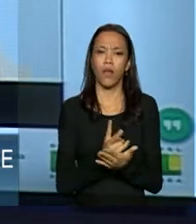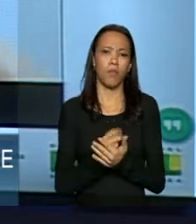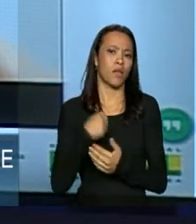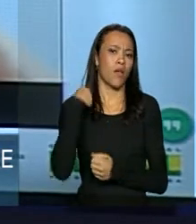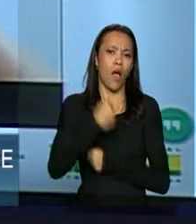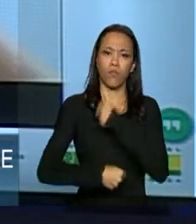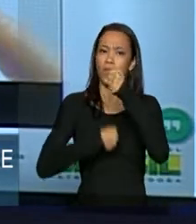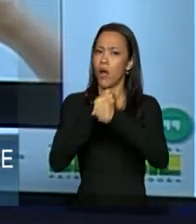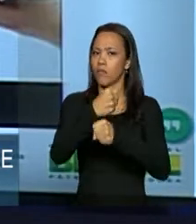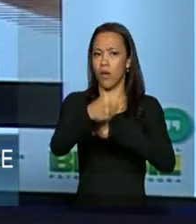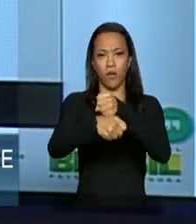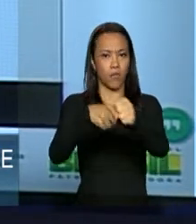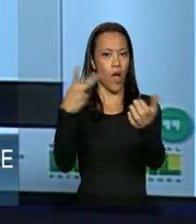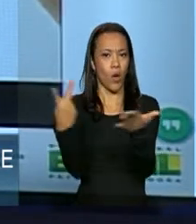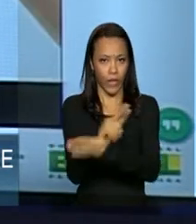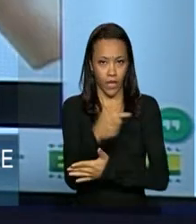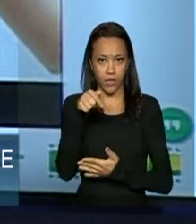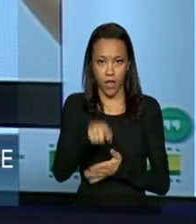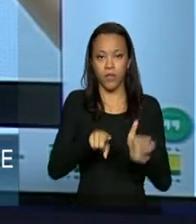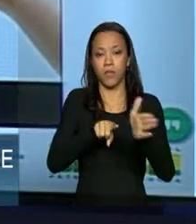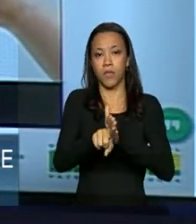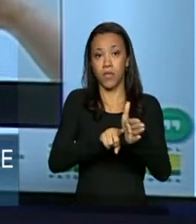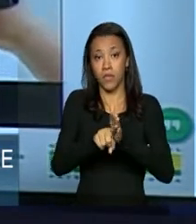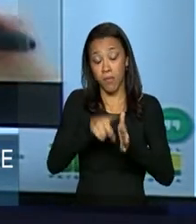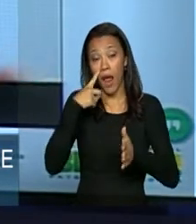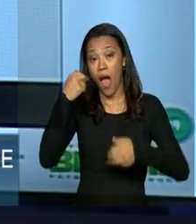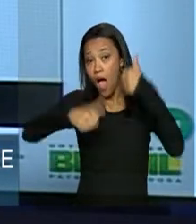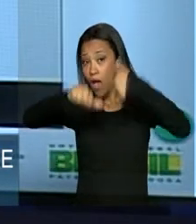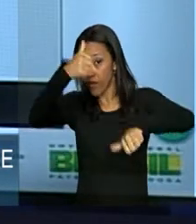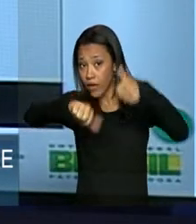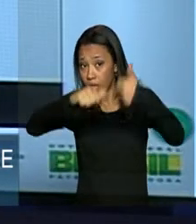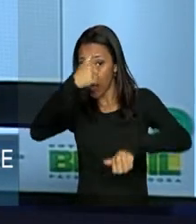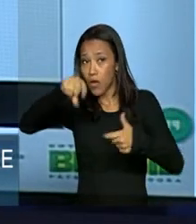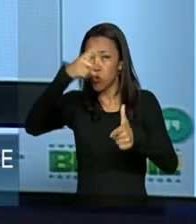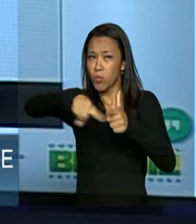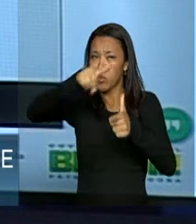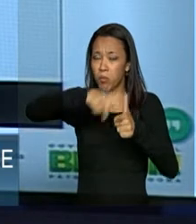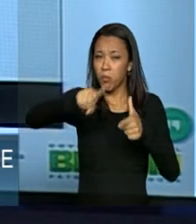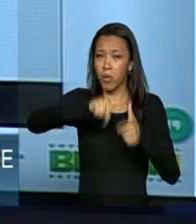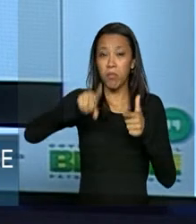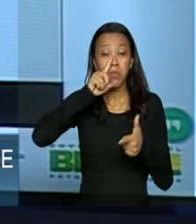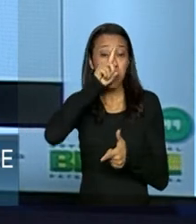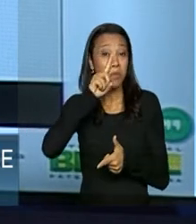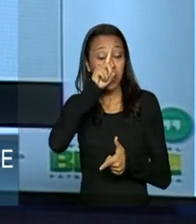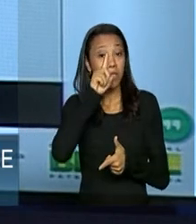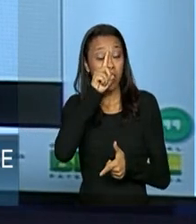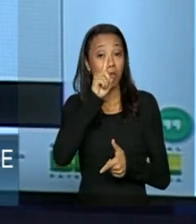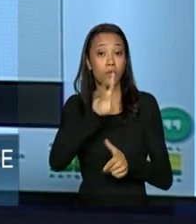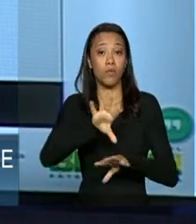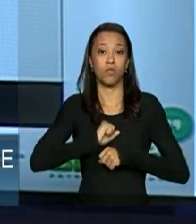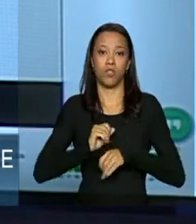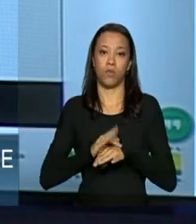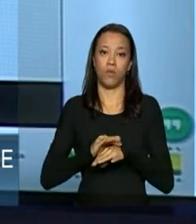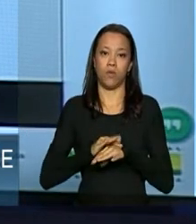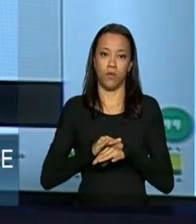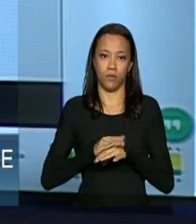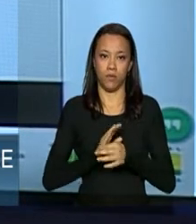para avaliar a evolução dos fatores de risco para doenças crônicas no país.